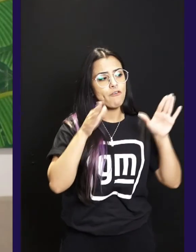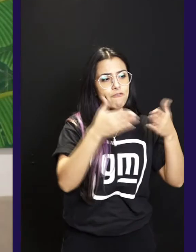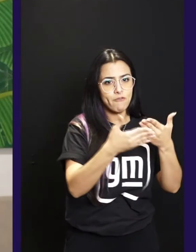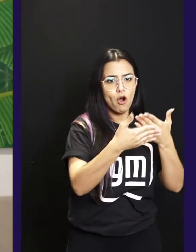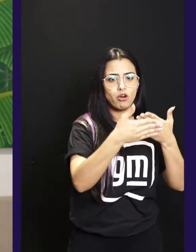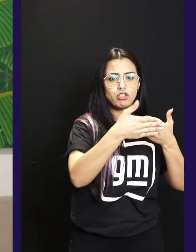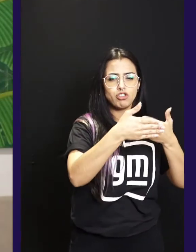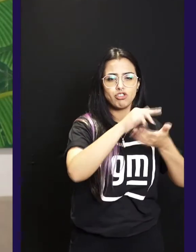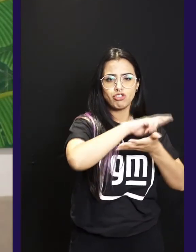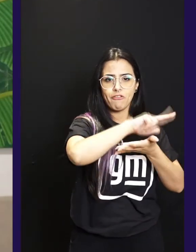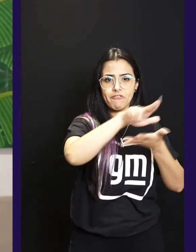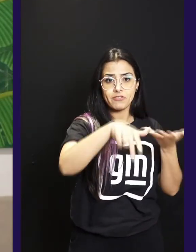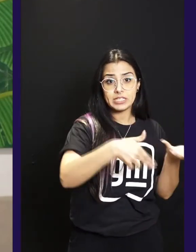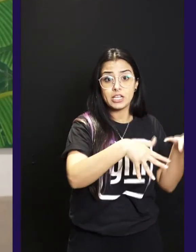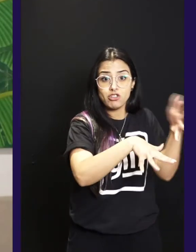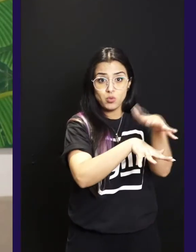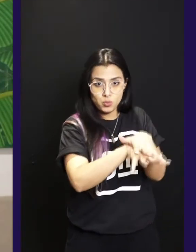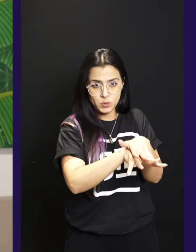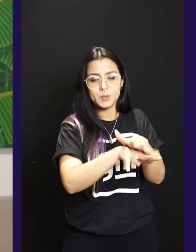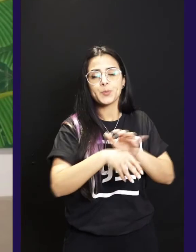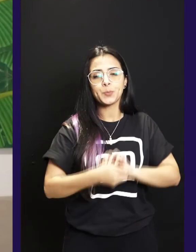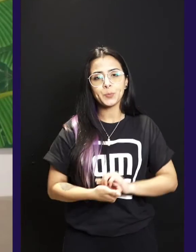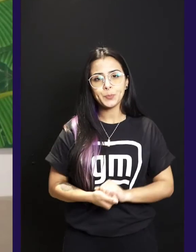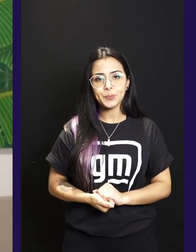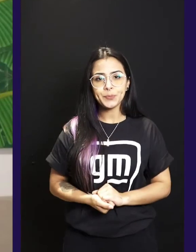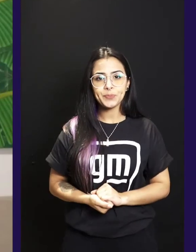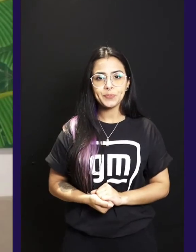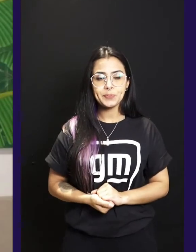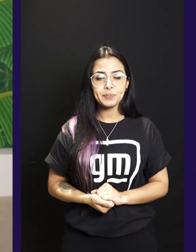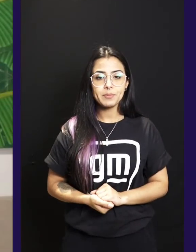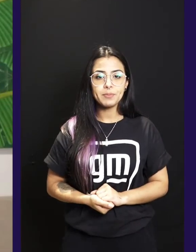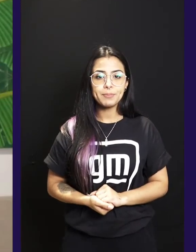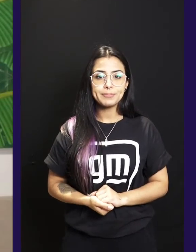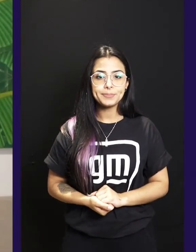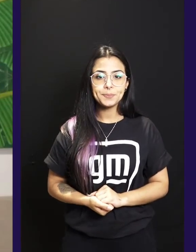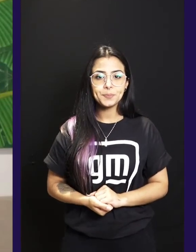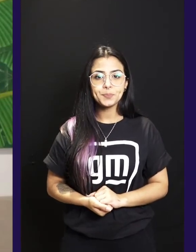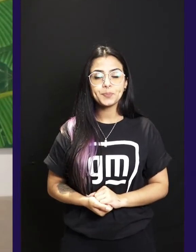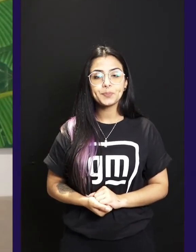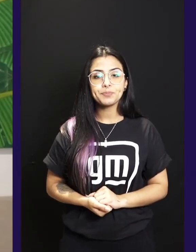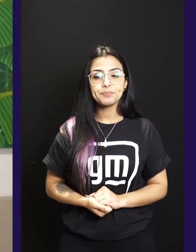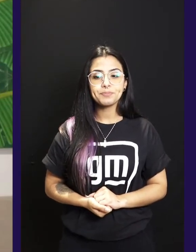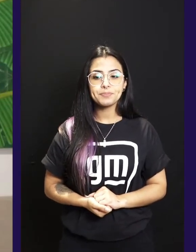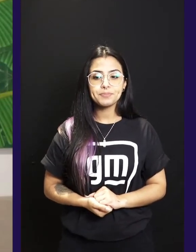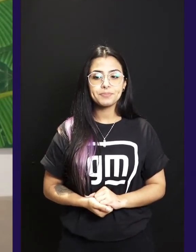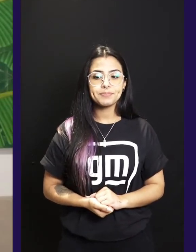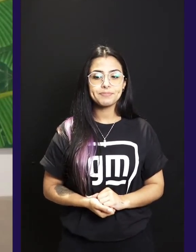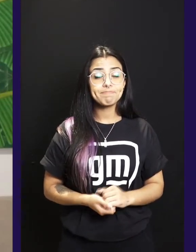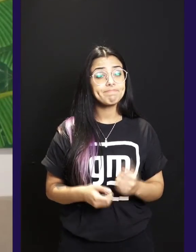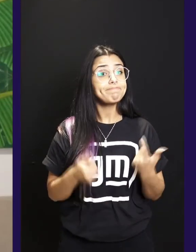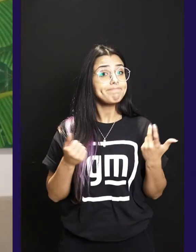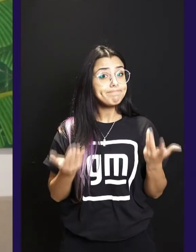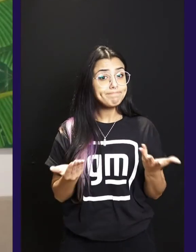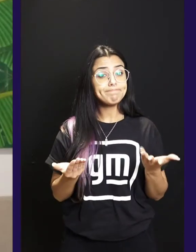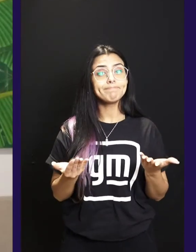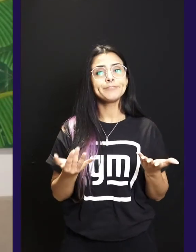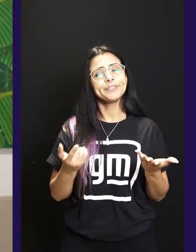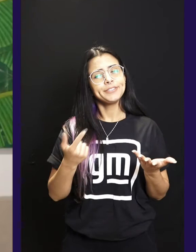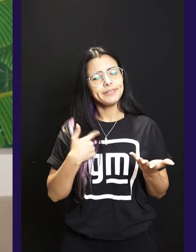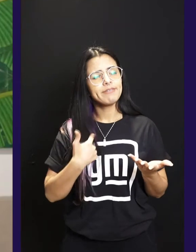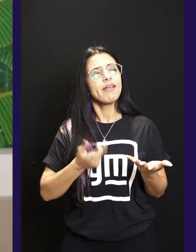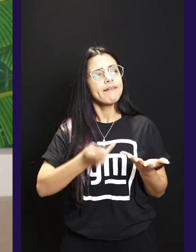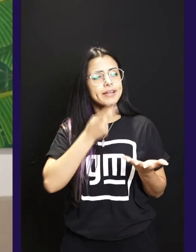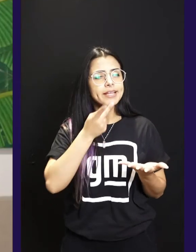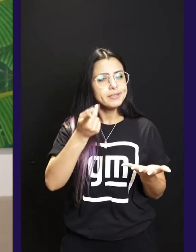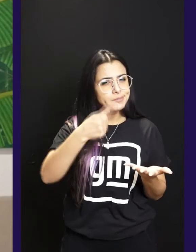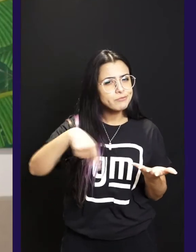inclusão. E, bom, como eu disse a vocês, esse é um trabalho que a gente está fazendo desde